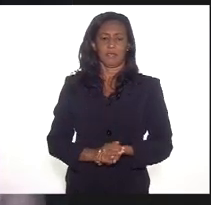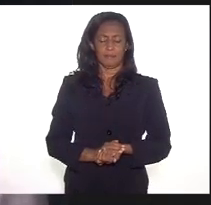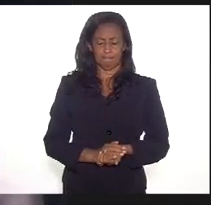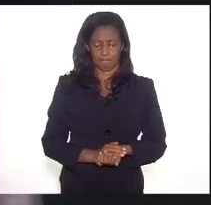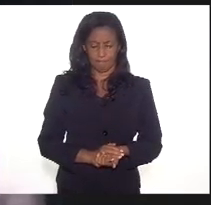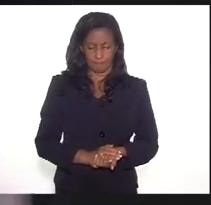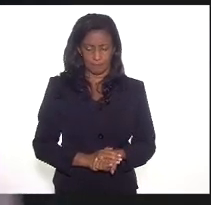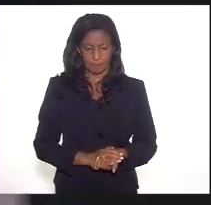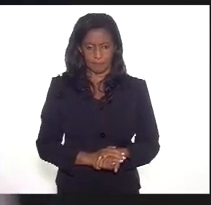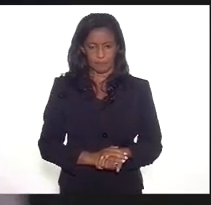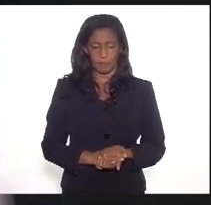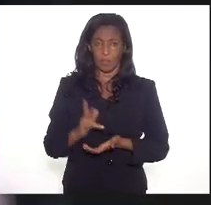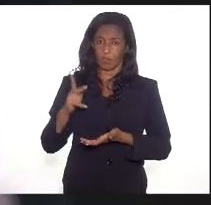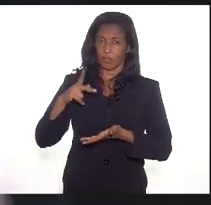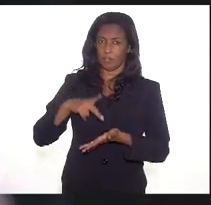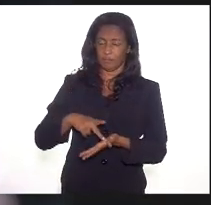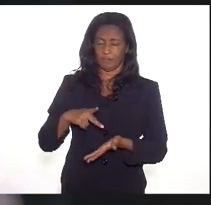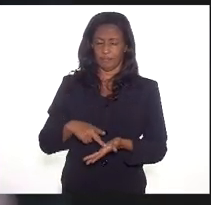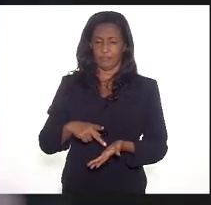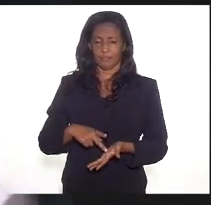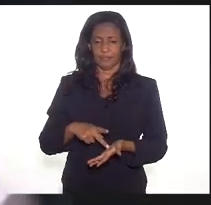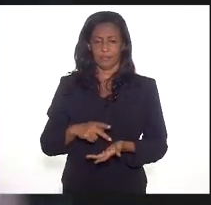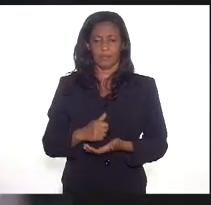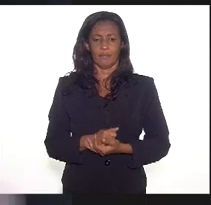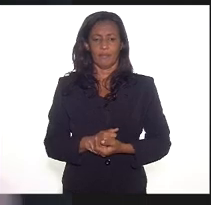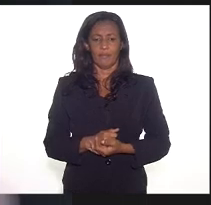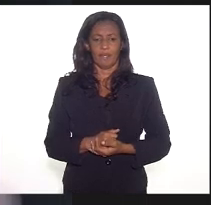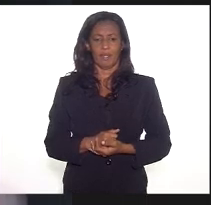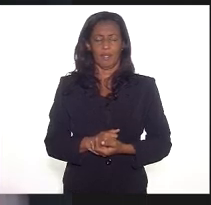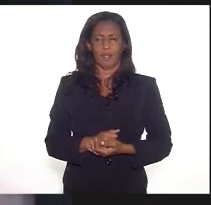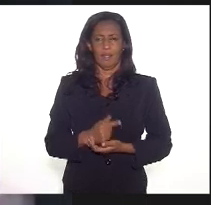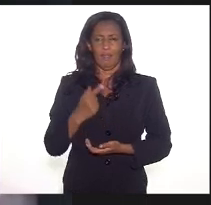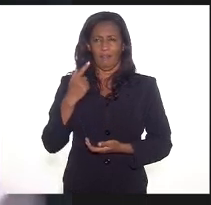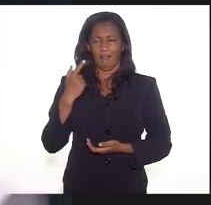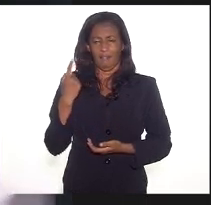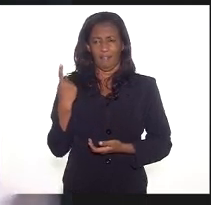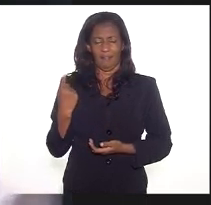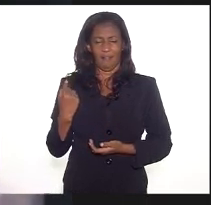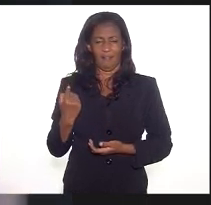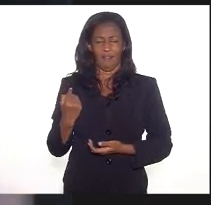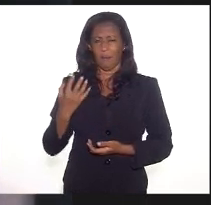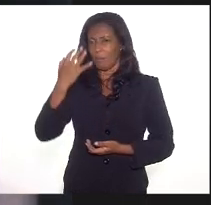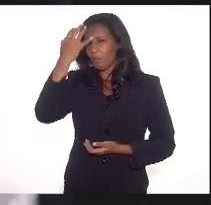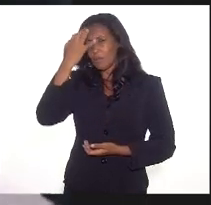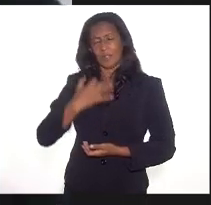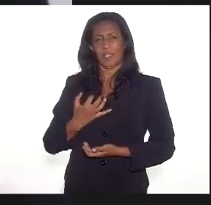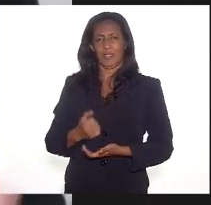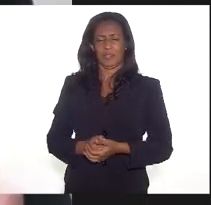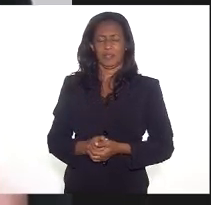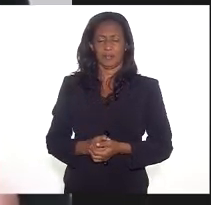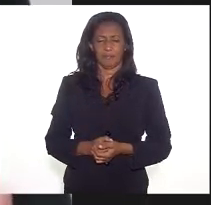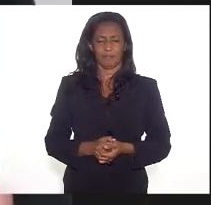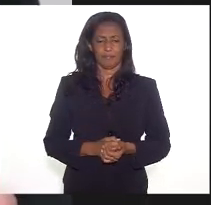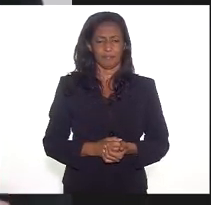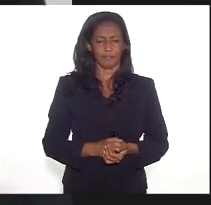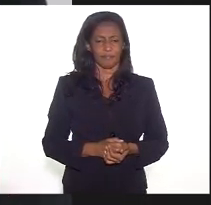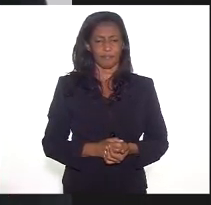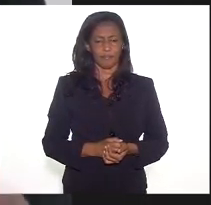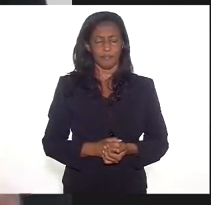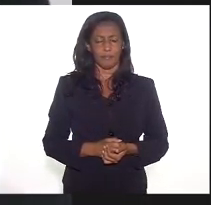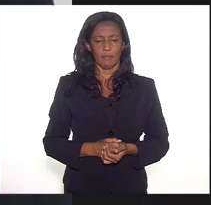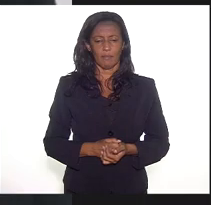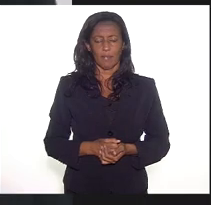presidente. De verdade, ela fere uma questão muito séria, que é